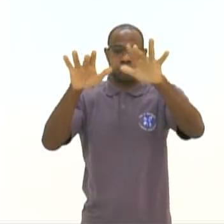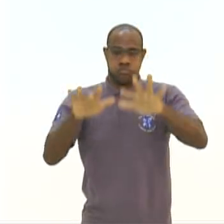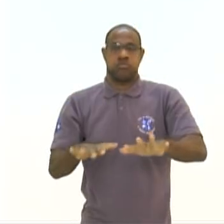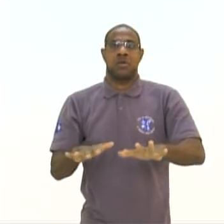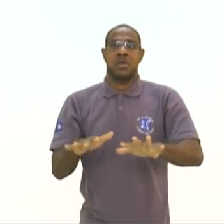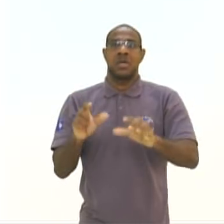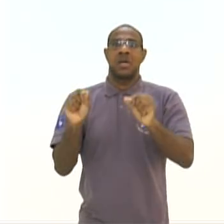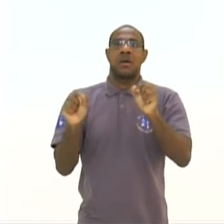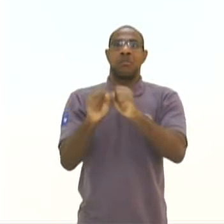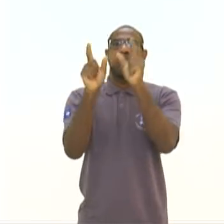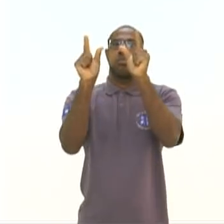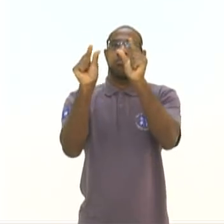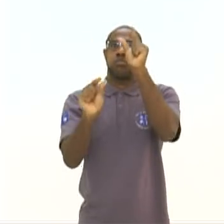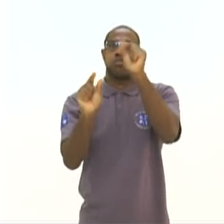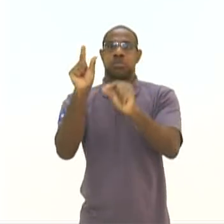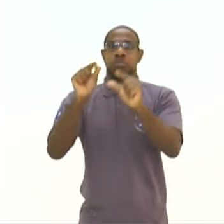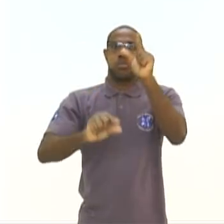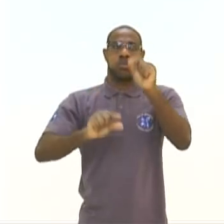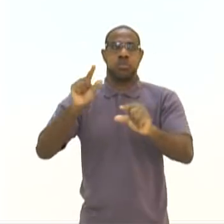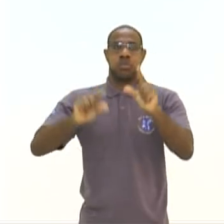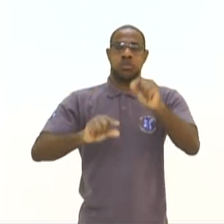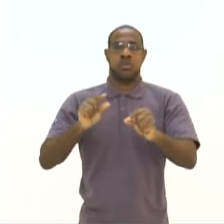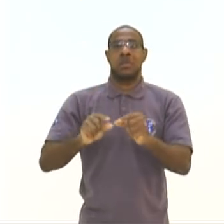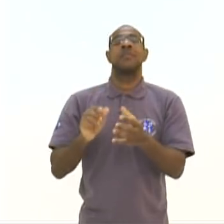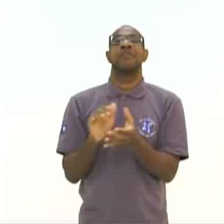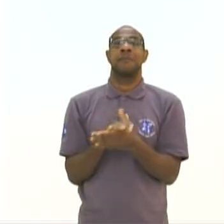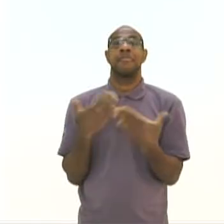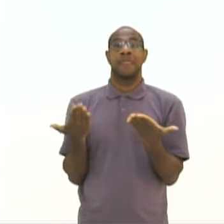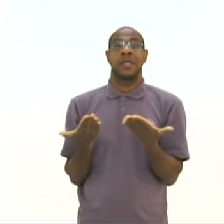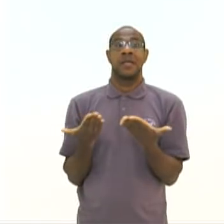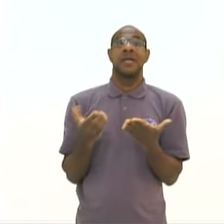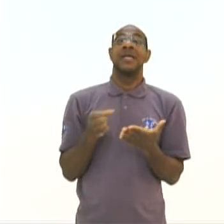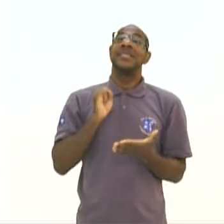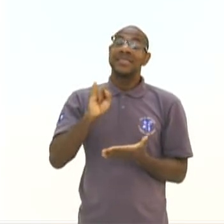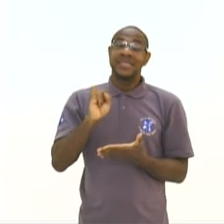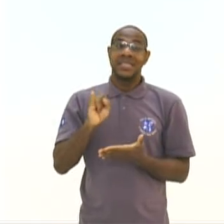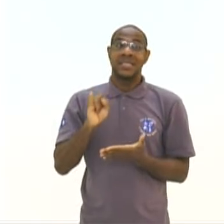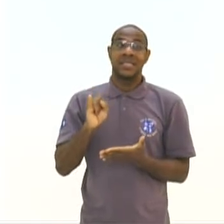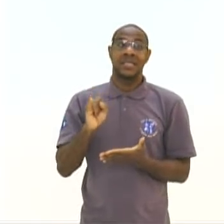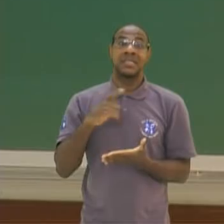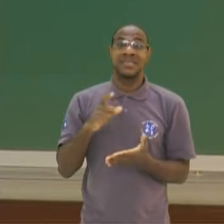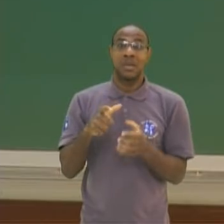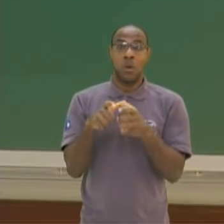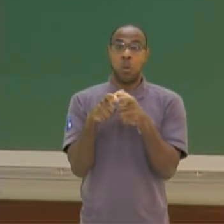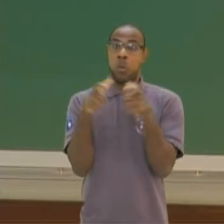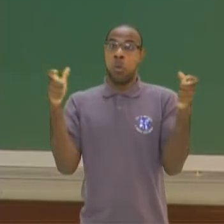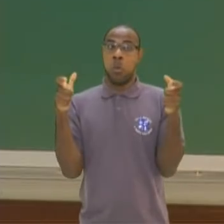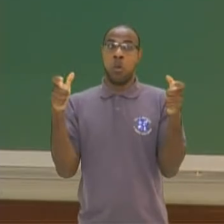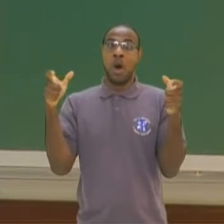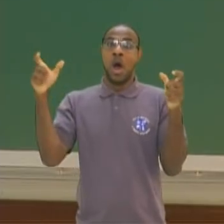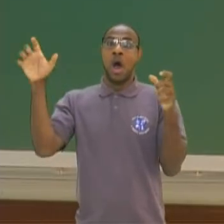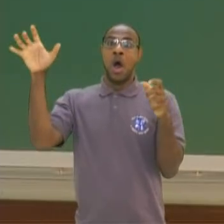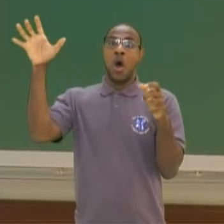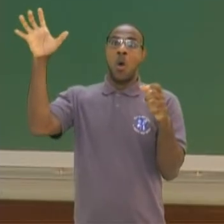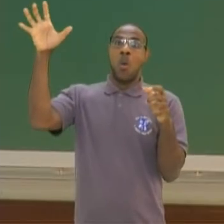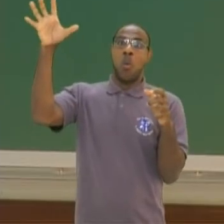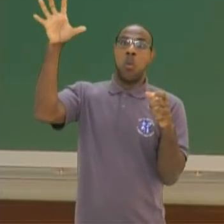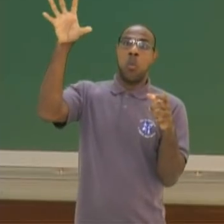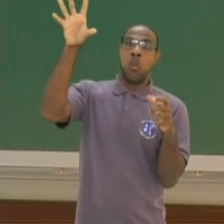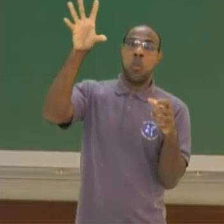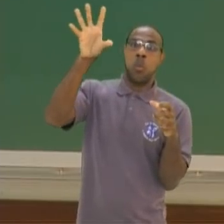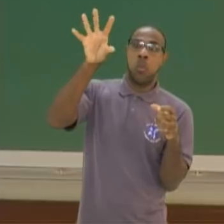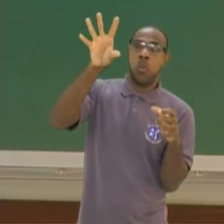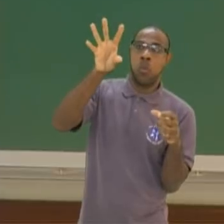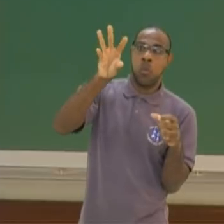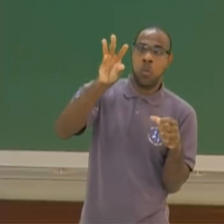partículas menores nesta própria camada. Caso ele seja uma estrutura muito grande, ele vai diminuir em tamanho e